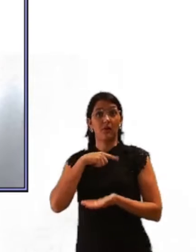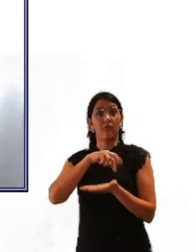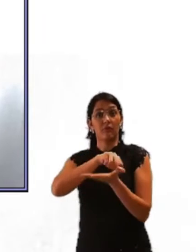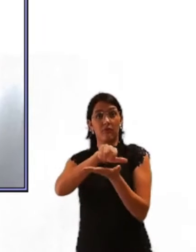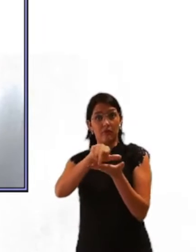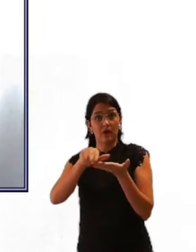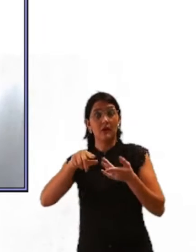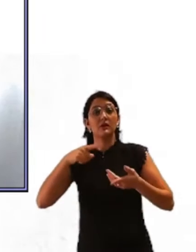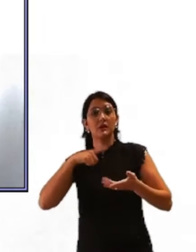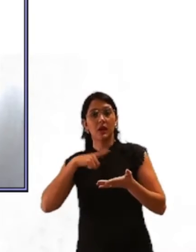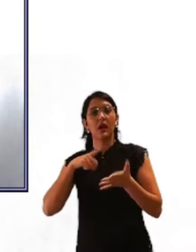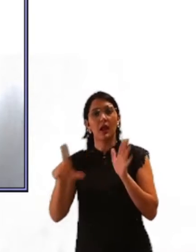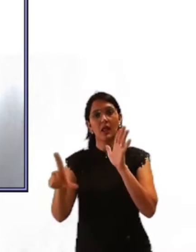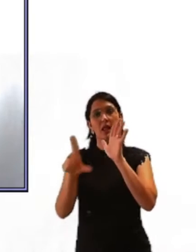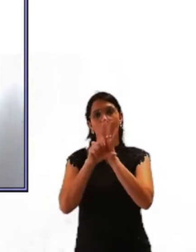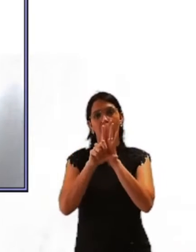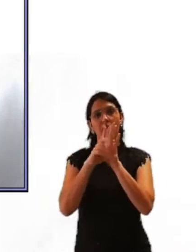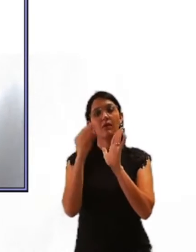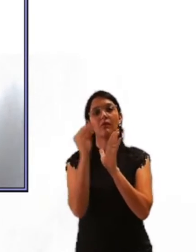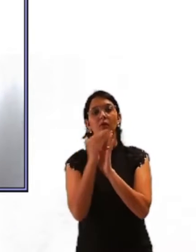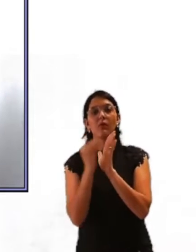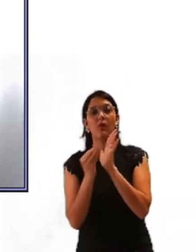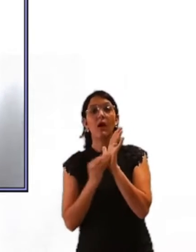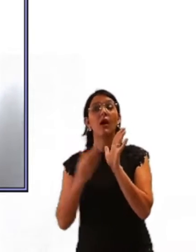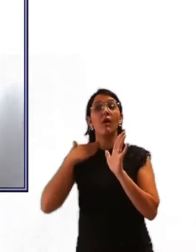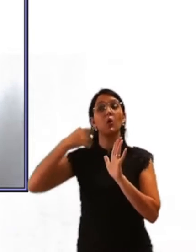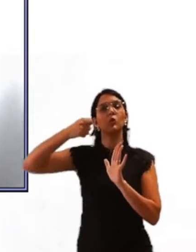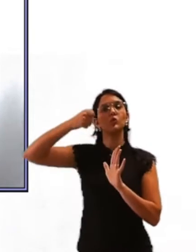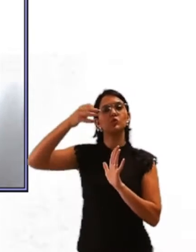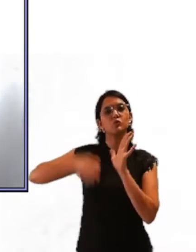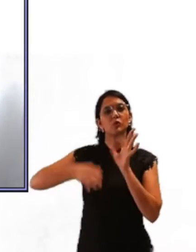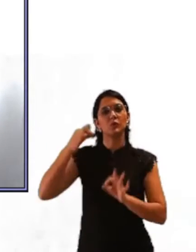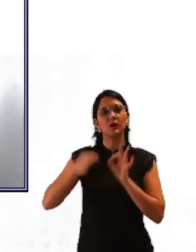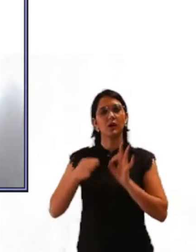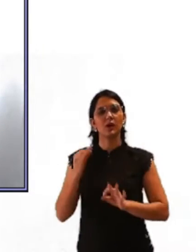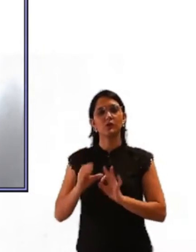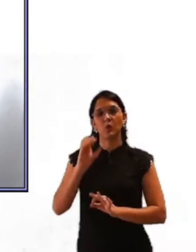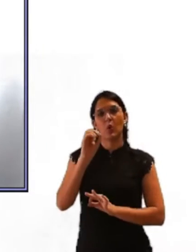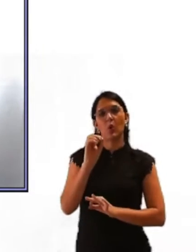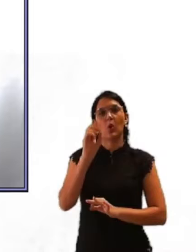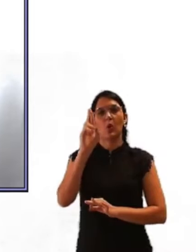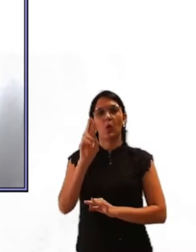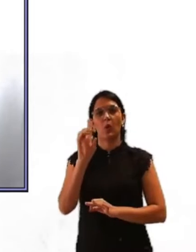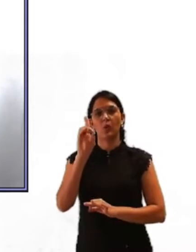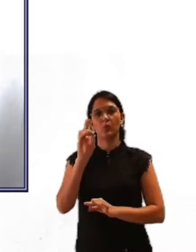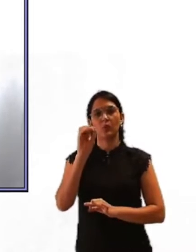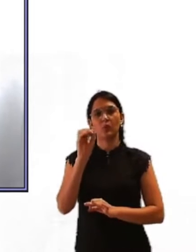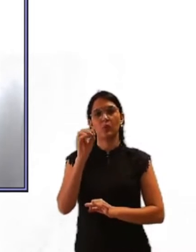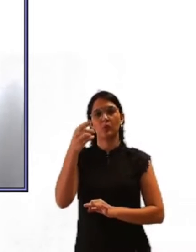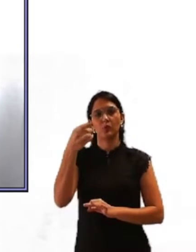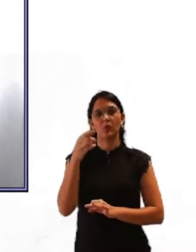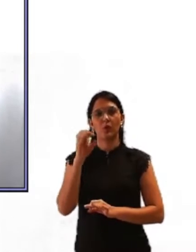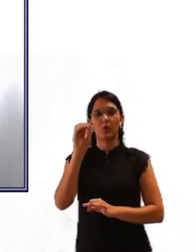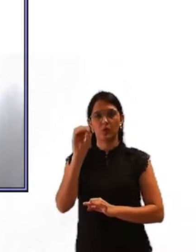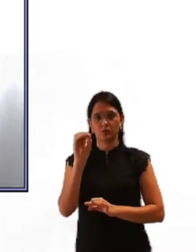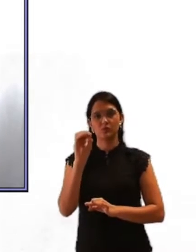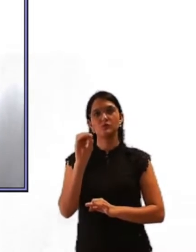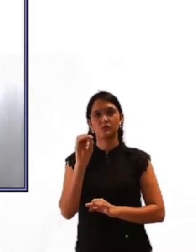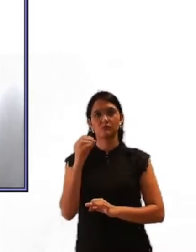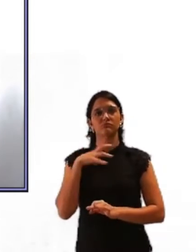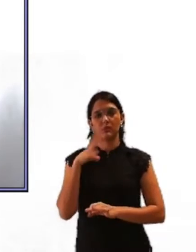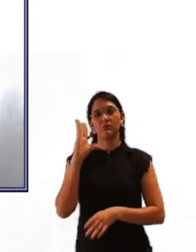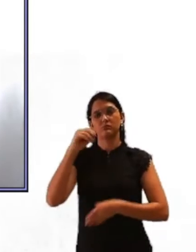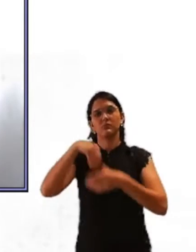na lei, né? Quando a gente fala assim, está na lei, não está falando o quê? A gente está se utilizando de um material jurídico ortodoxo,